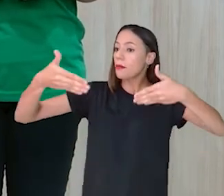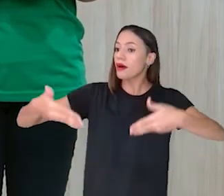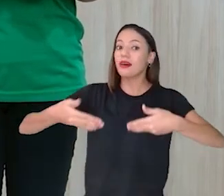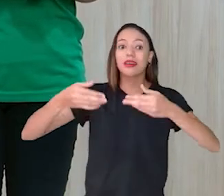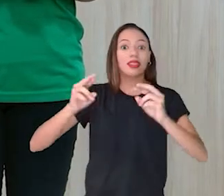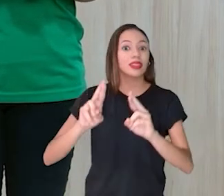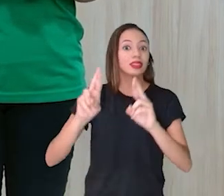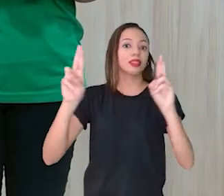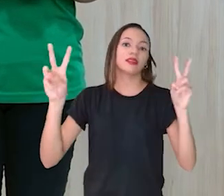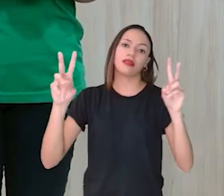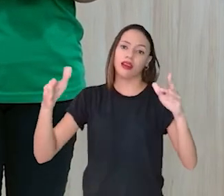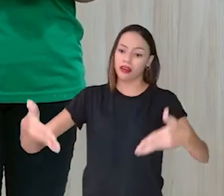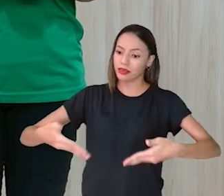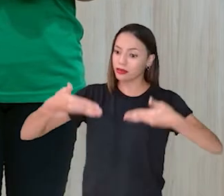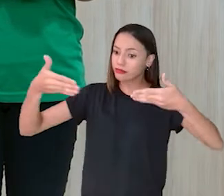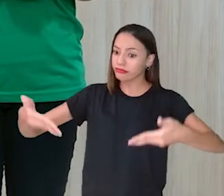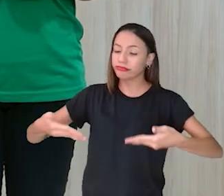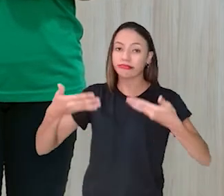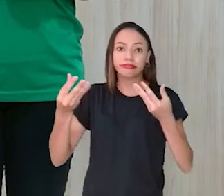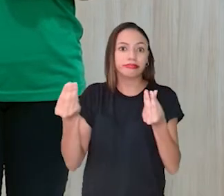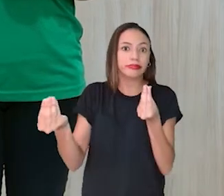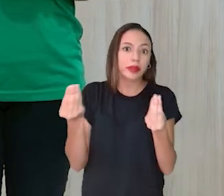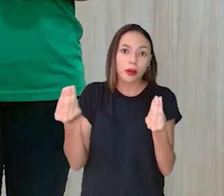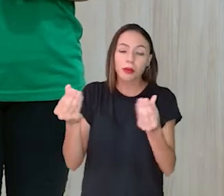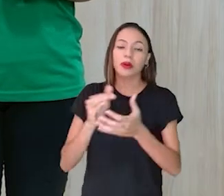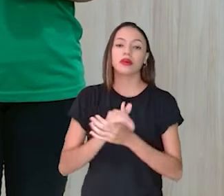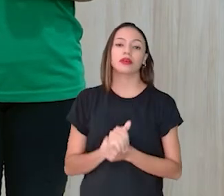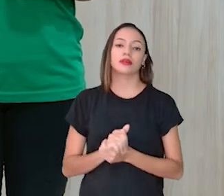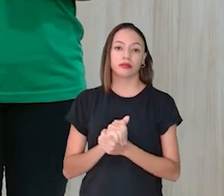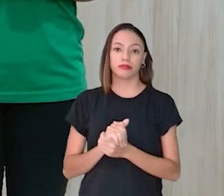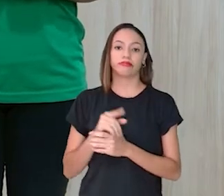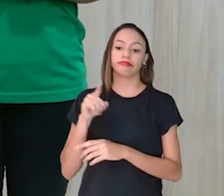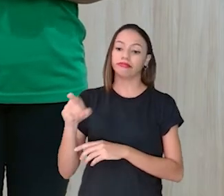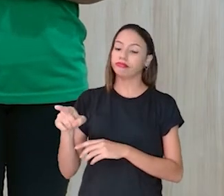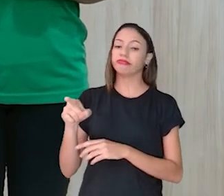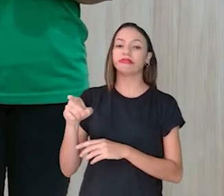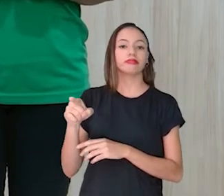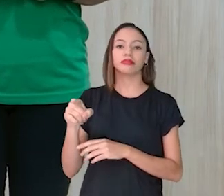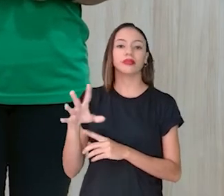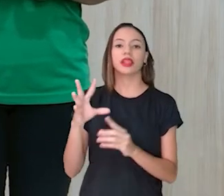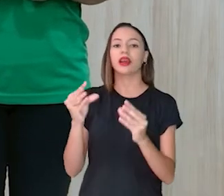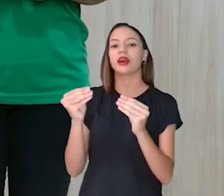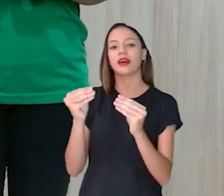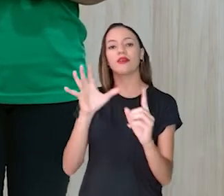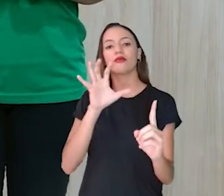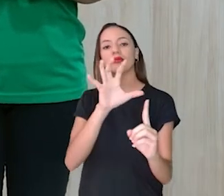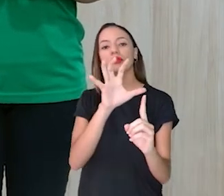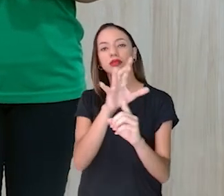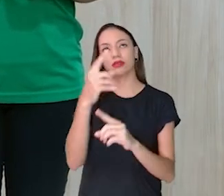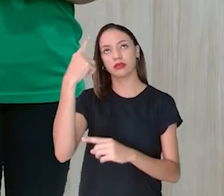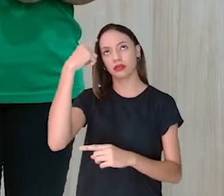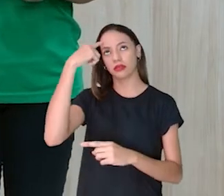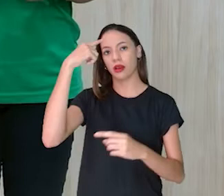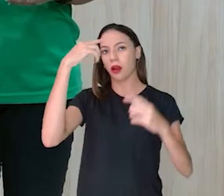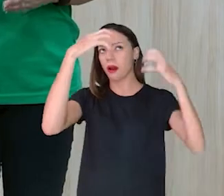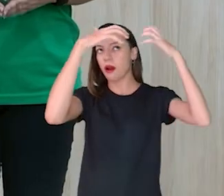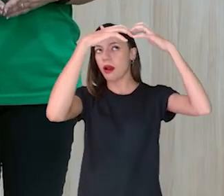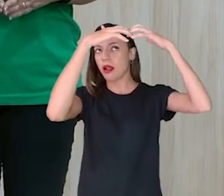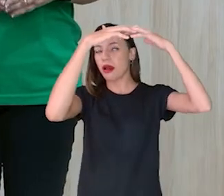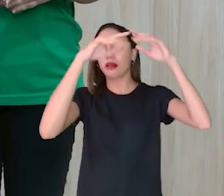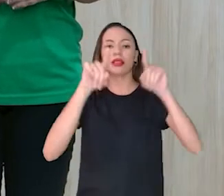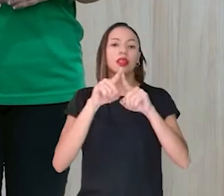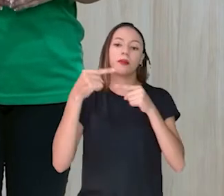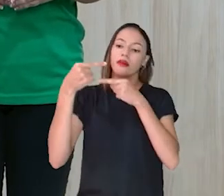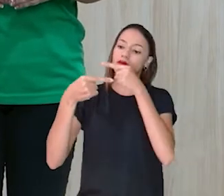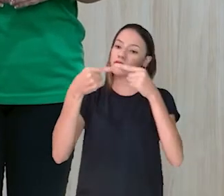diferenciados que ela está recebendo. E isso tudo interfere no nosso pensamento, interfere no funcionamento